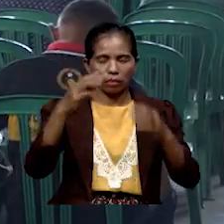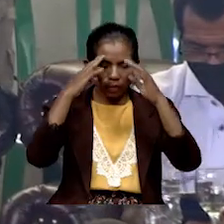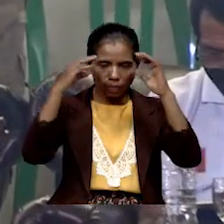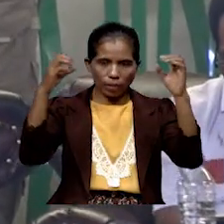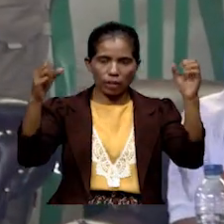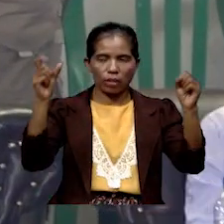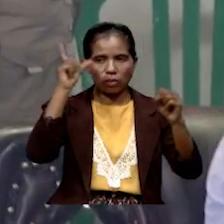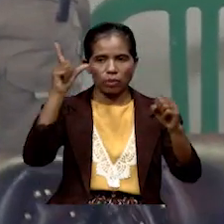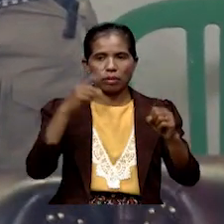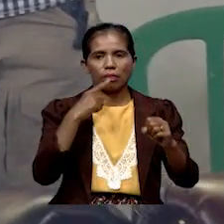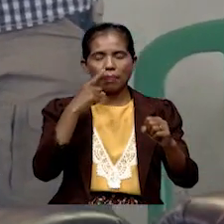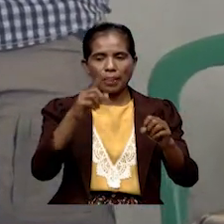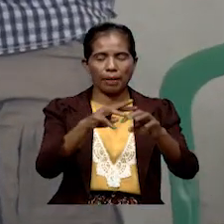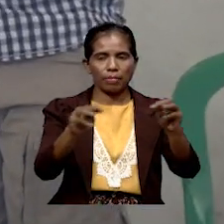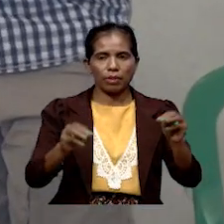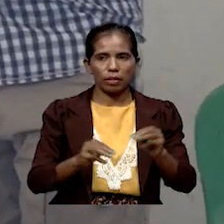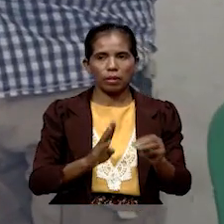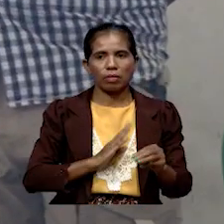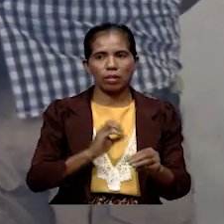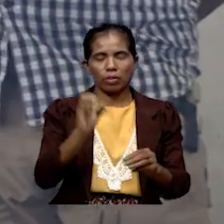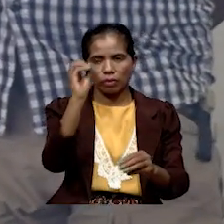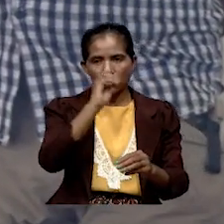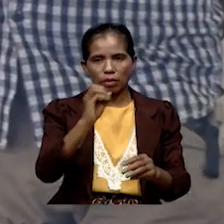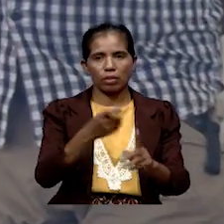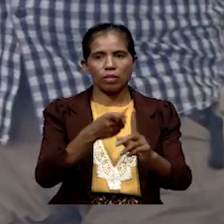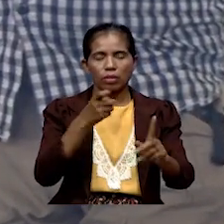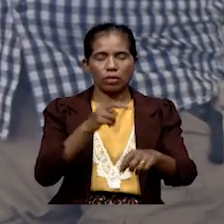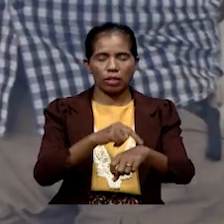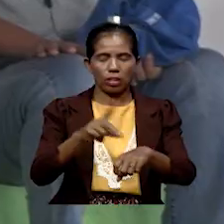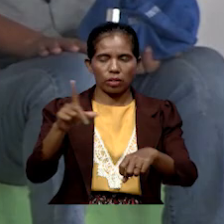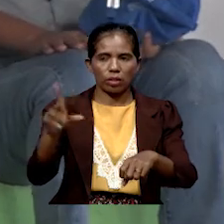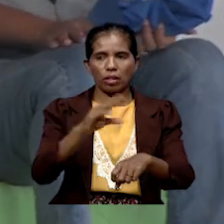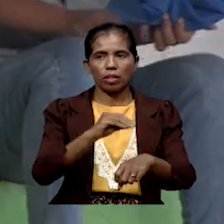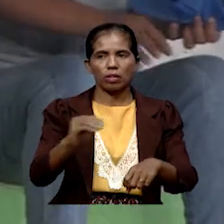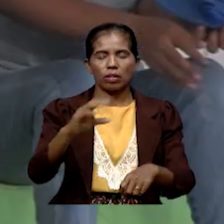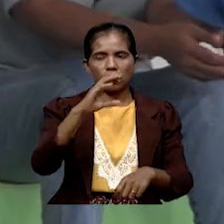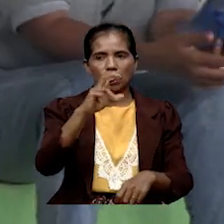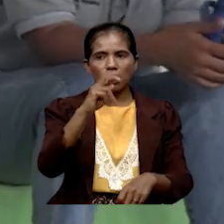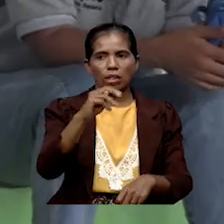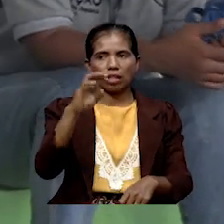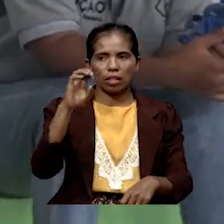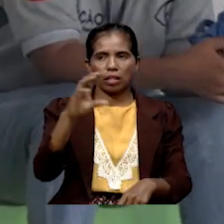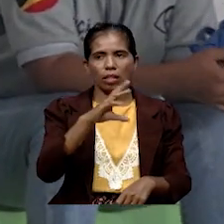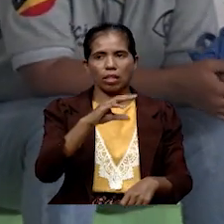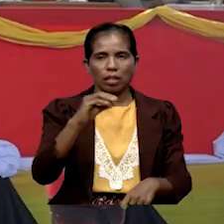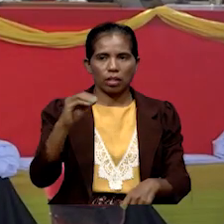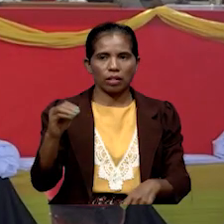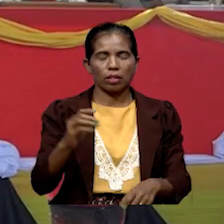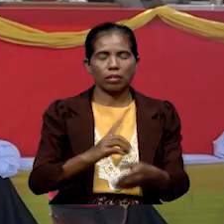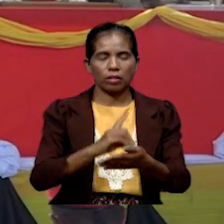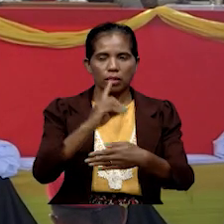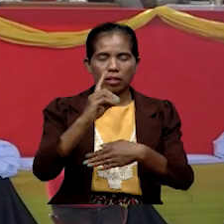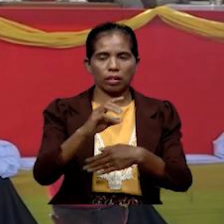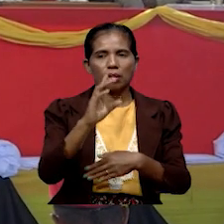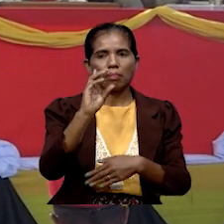Lollo e o município Bobonarune, reta na observação, o seu observador nacional, a nessa Comissão Nacional Eleição, Provedoria de Direitos Humanos